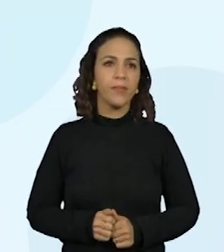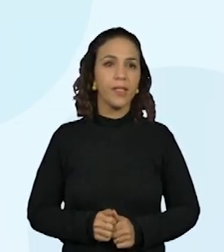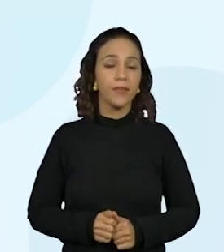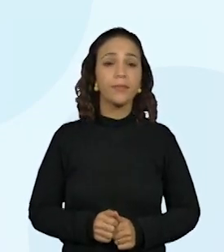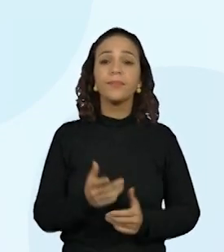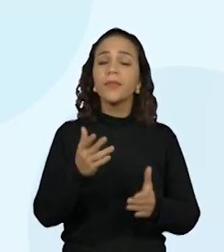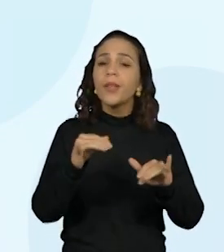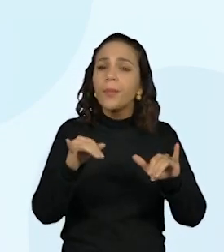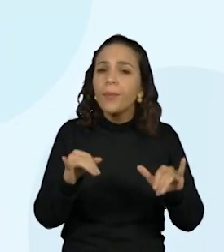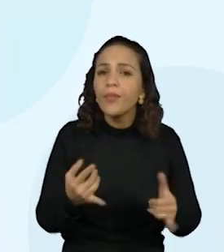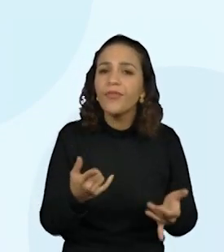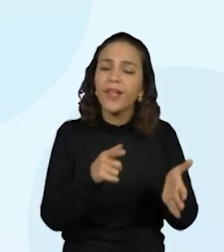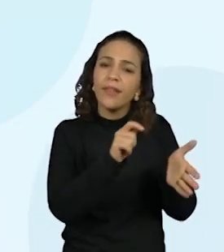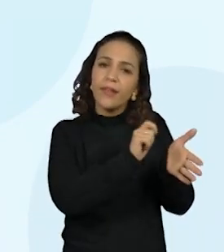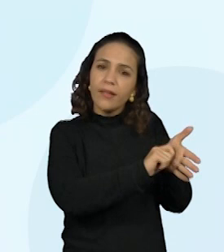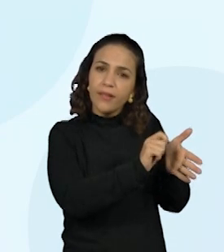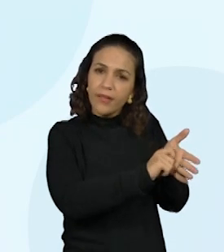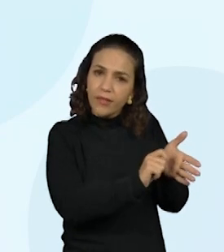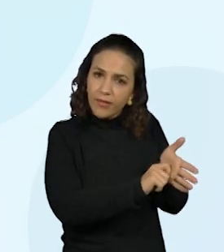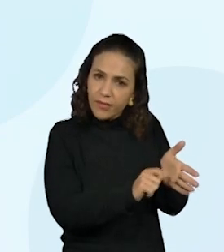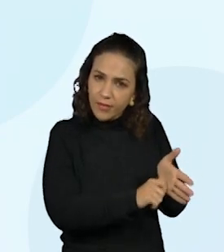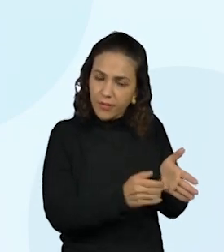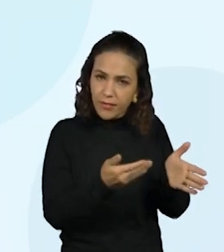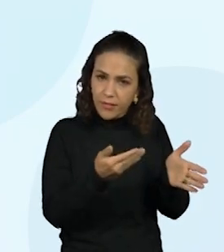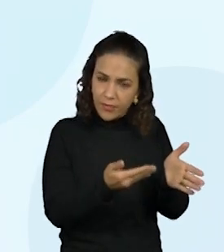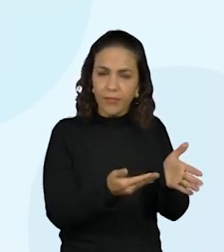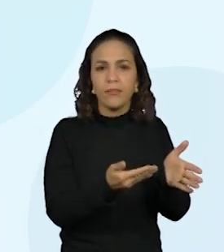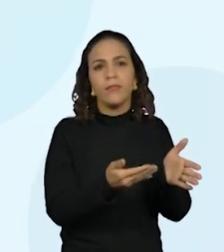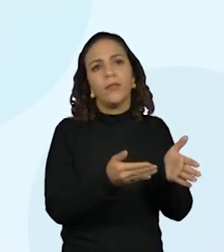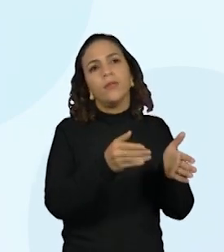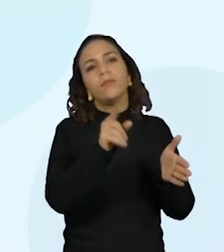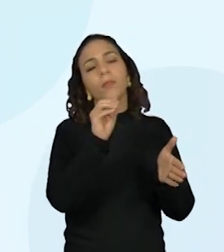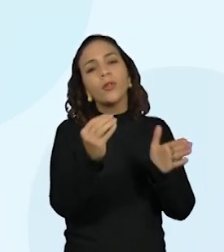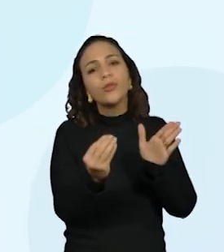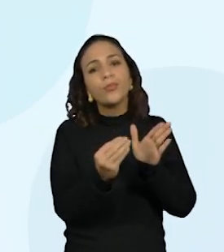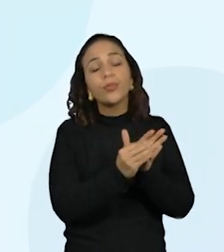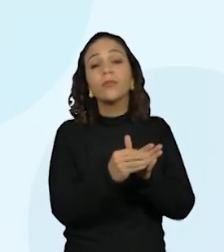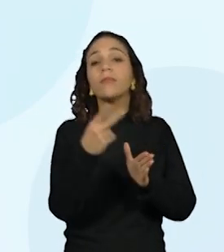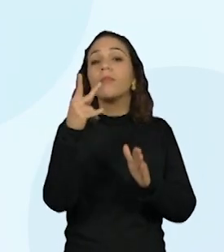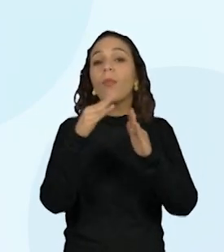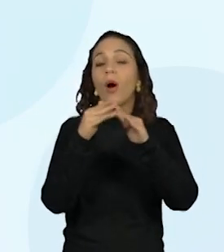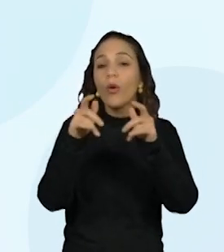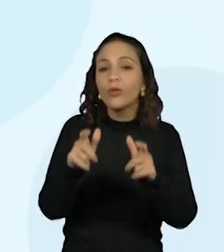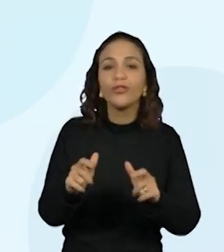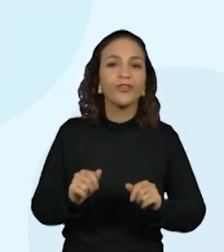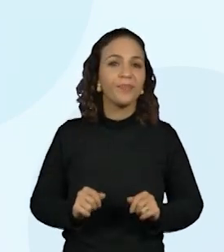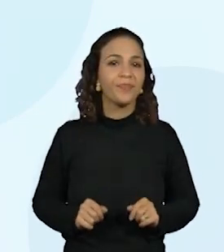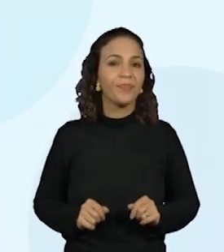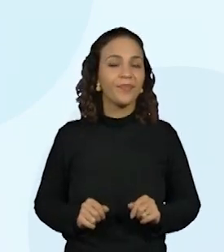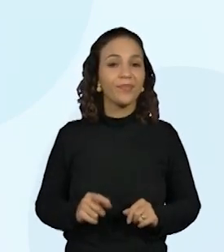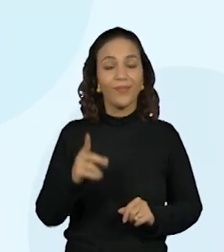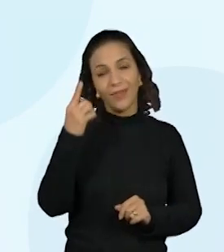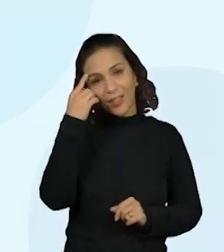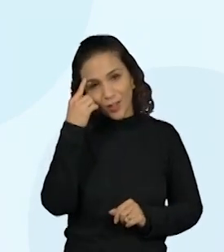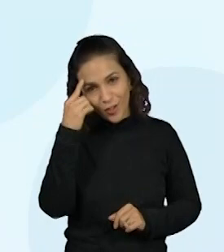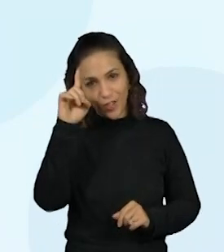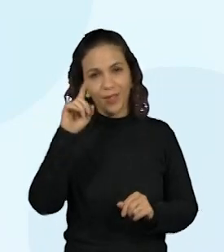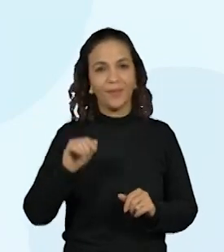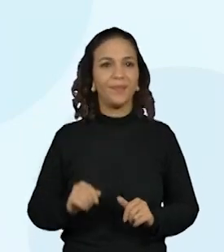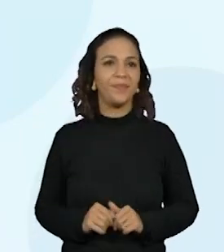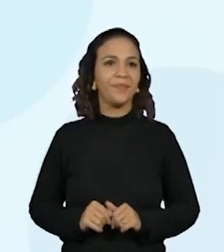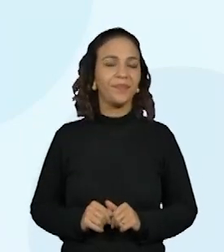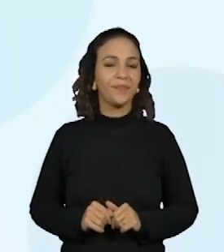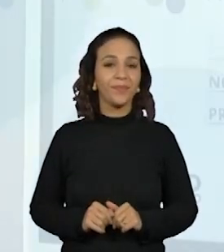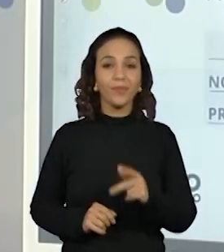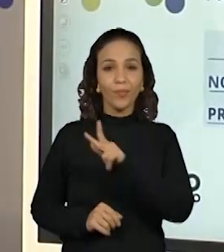Faça os seus registros. Você tem aí o espaço, você pode colocar o nome da sua cidade, pode colocar a data,